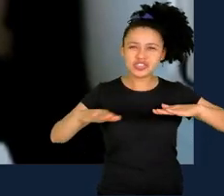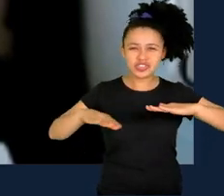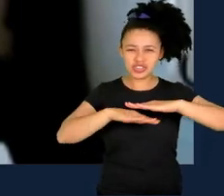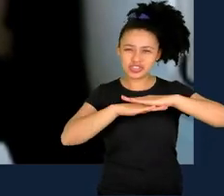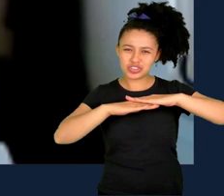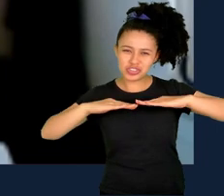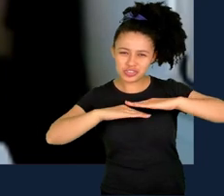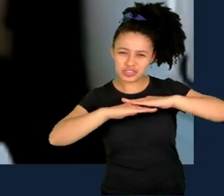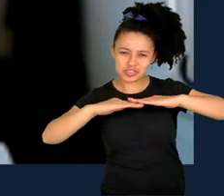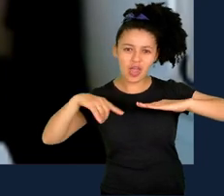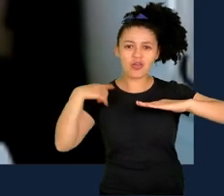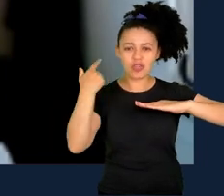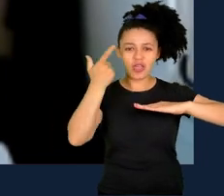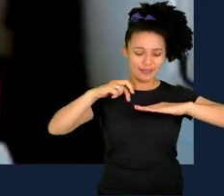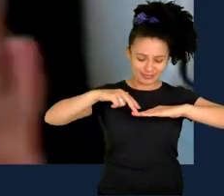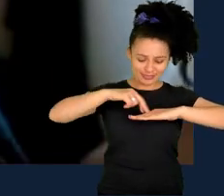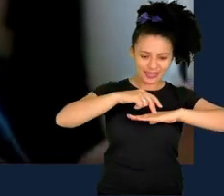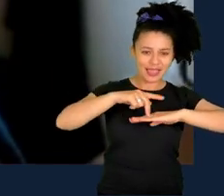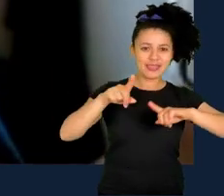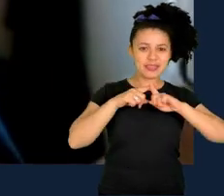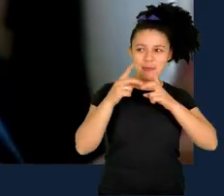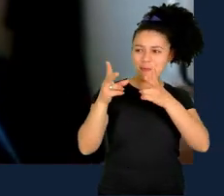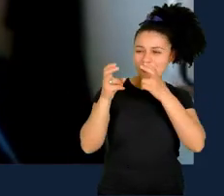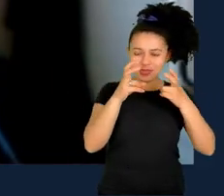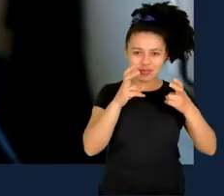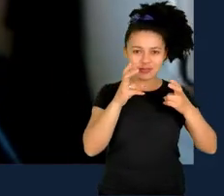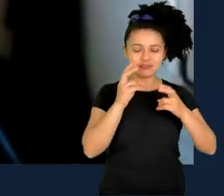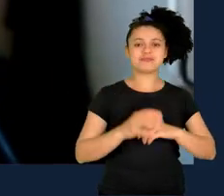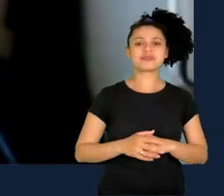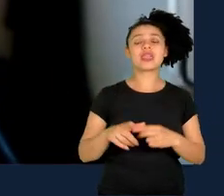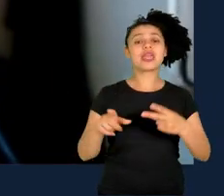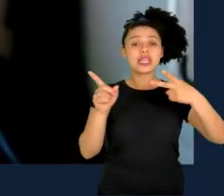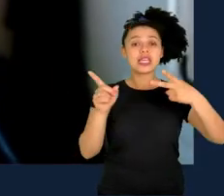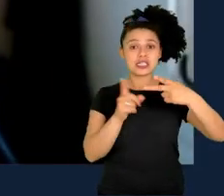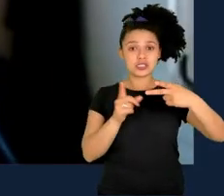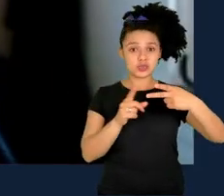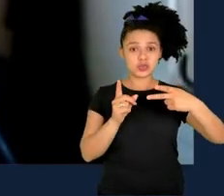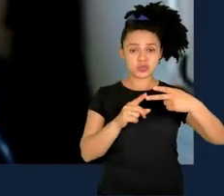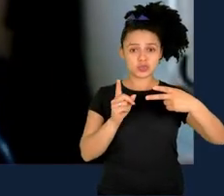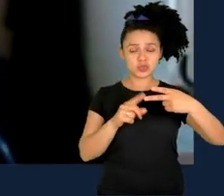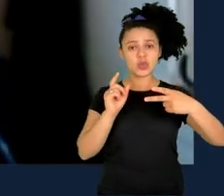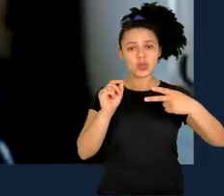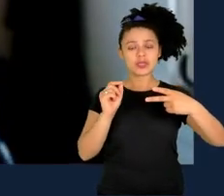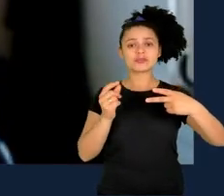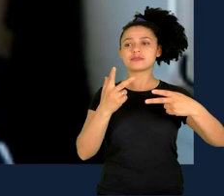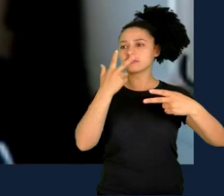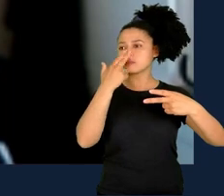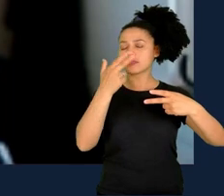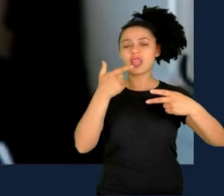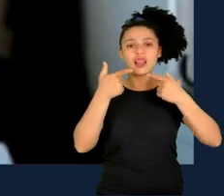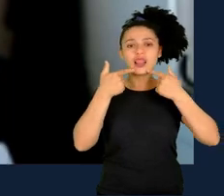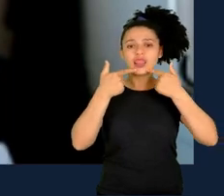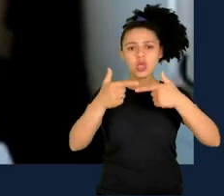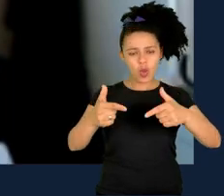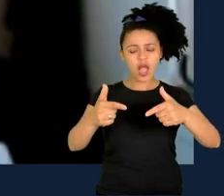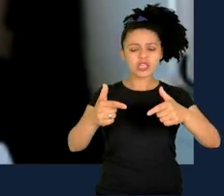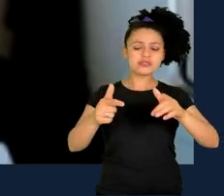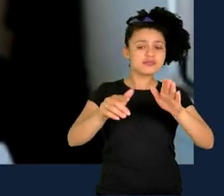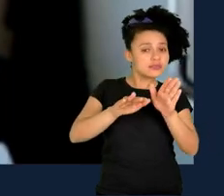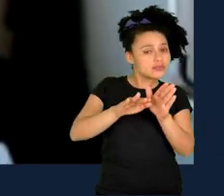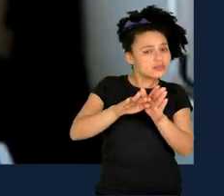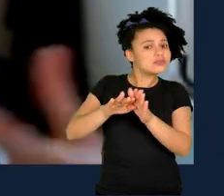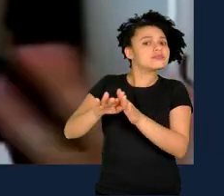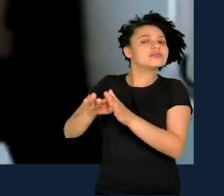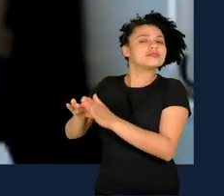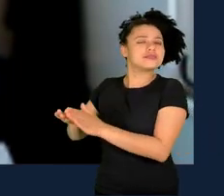gente consiga se identificar. E a segunda seria colocar um pouquinho a linguagem de lado e pensar que tal a gente